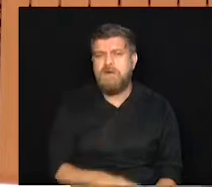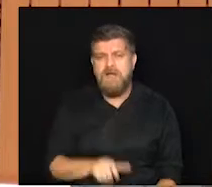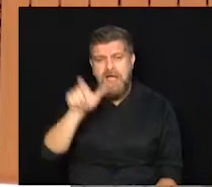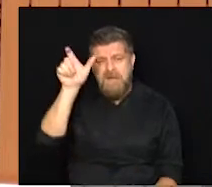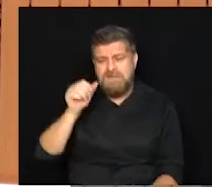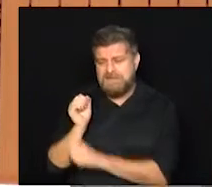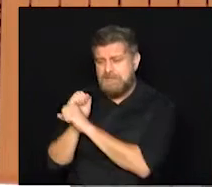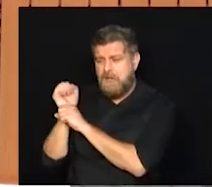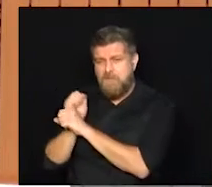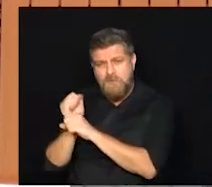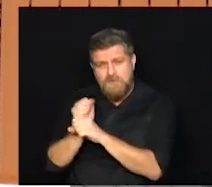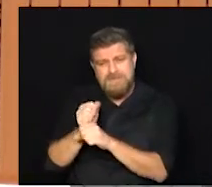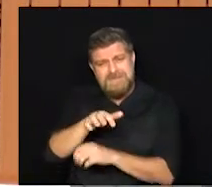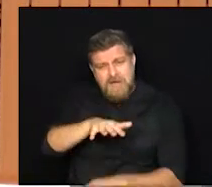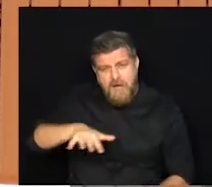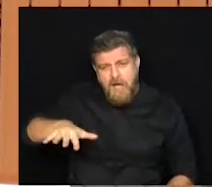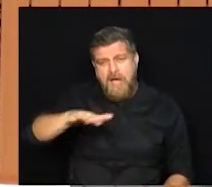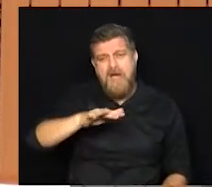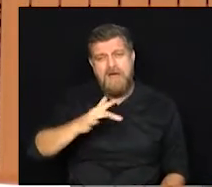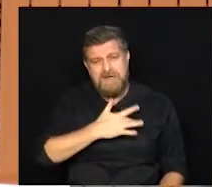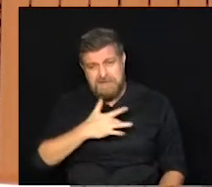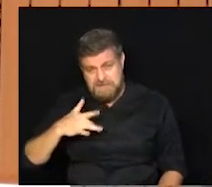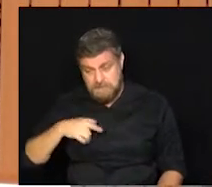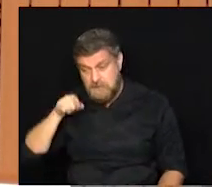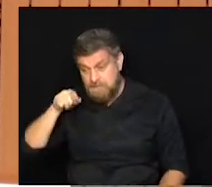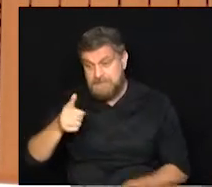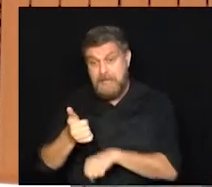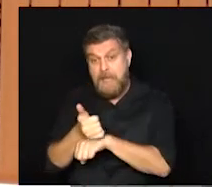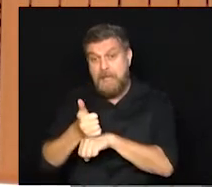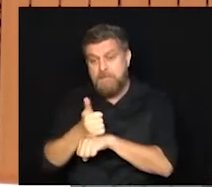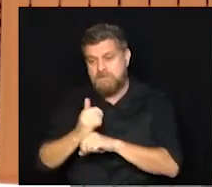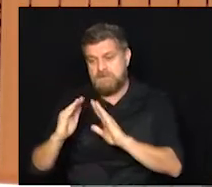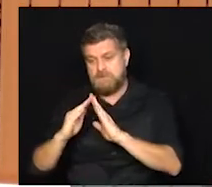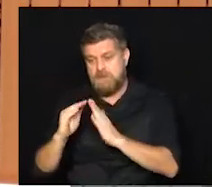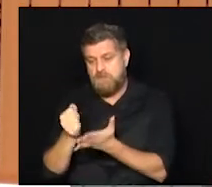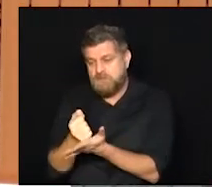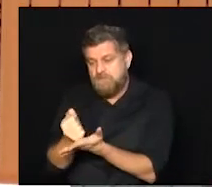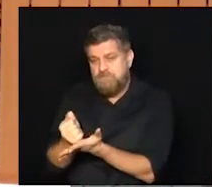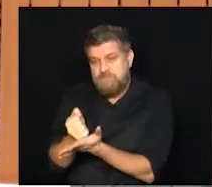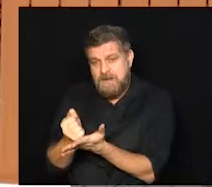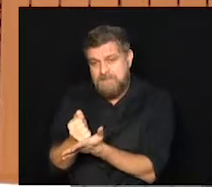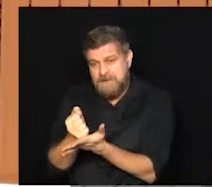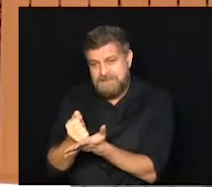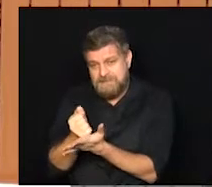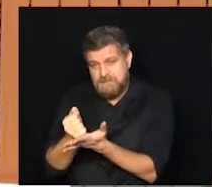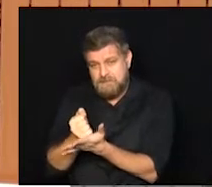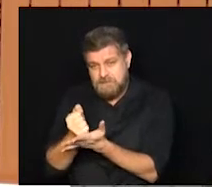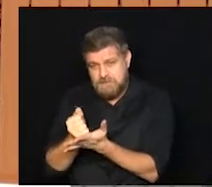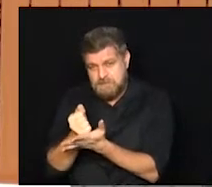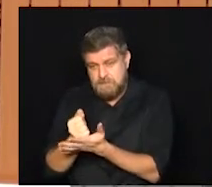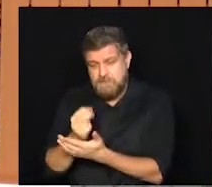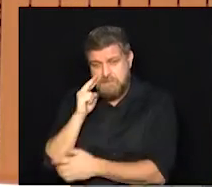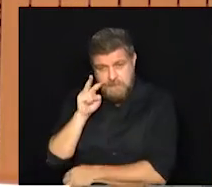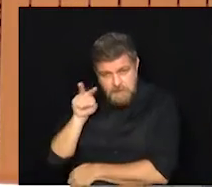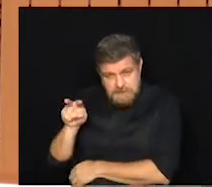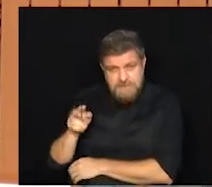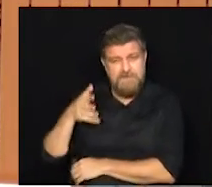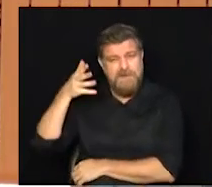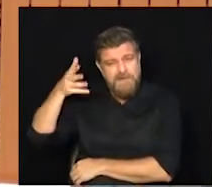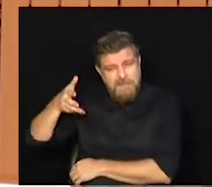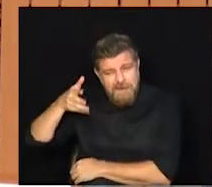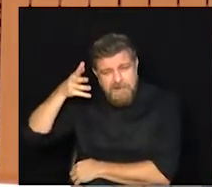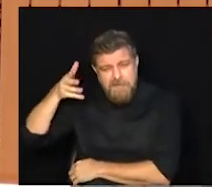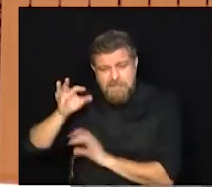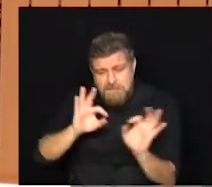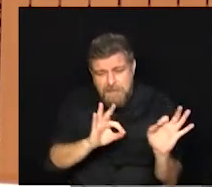anos trabalha na área de saúde, farmacêutico, né? E que você aí, você viu a Priscila falando, a Débora,